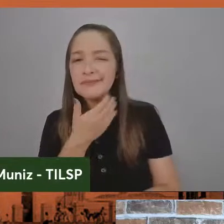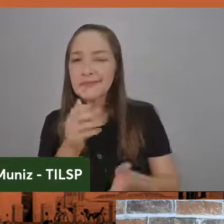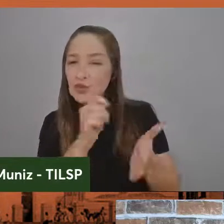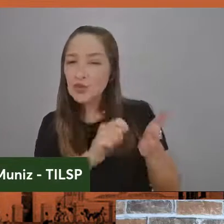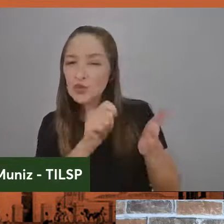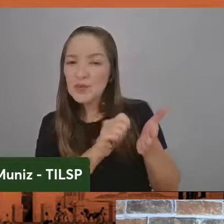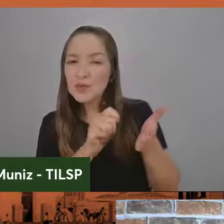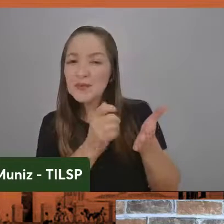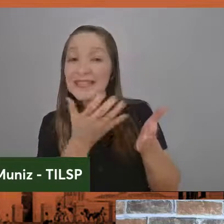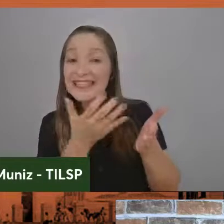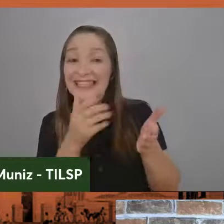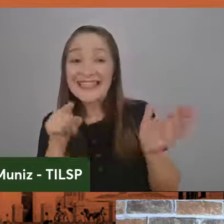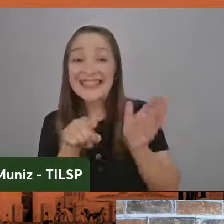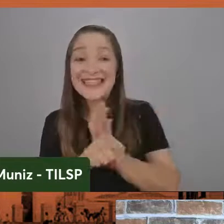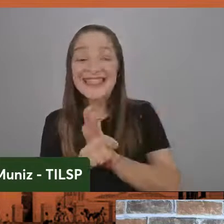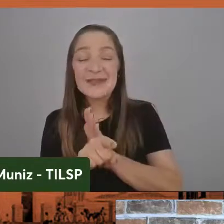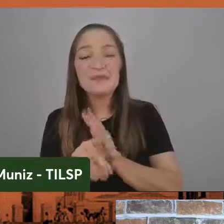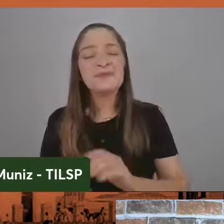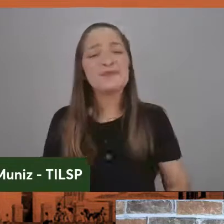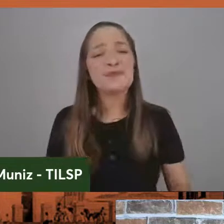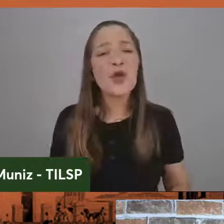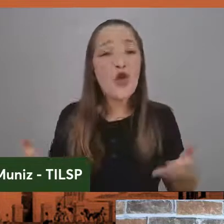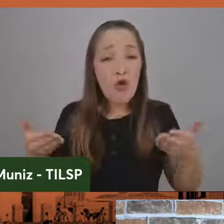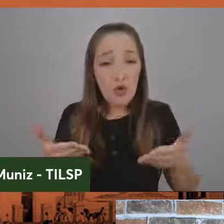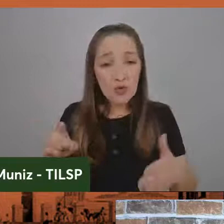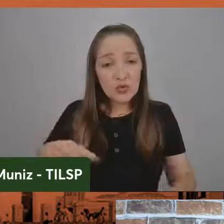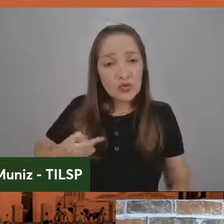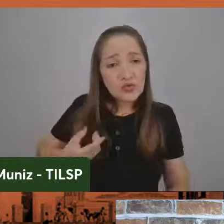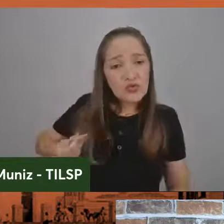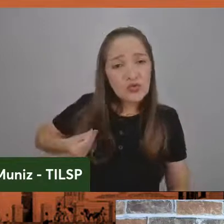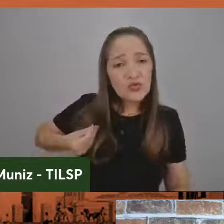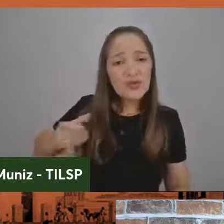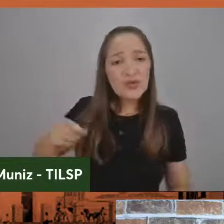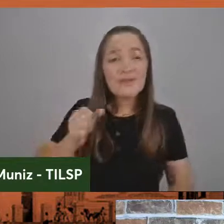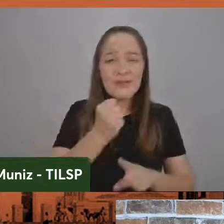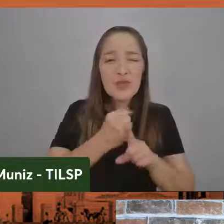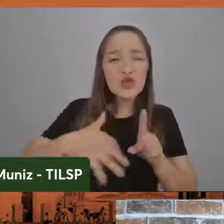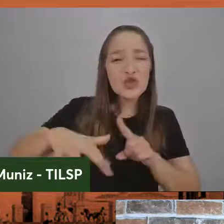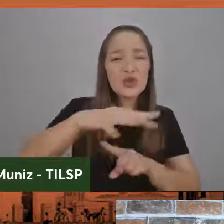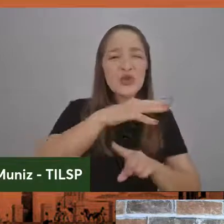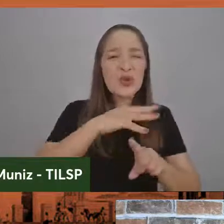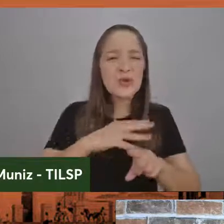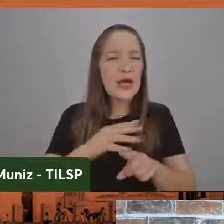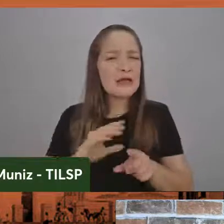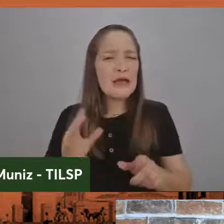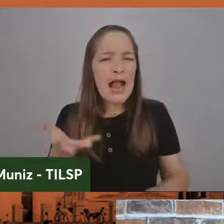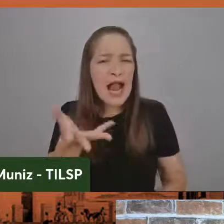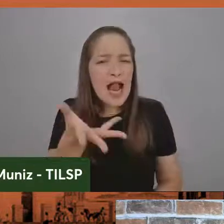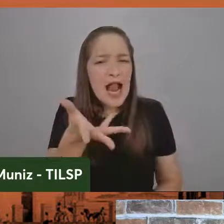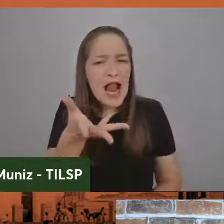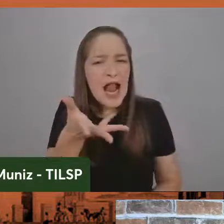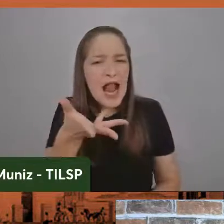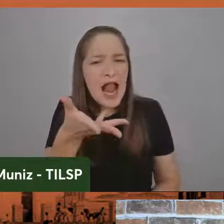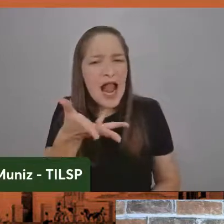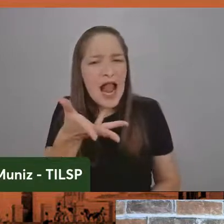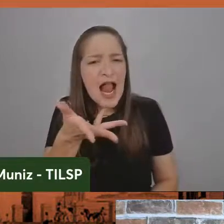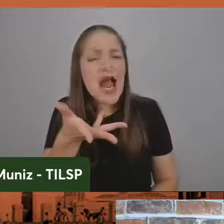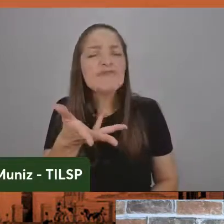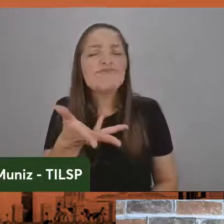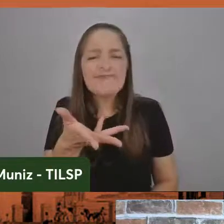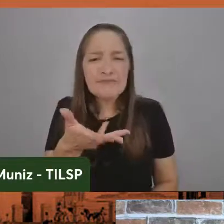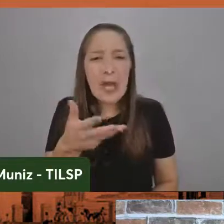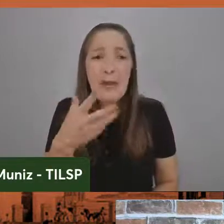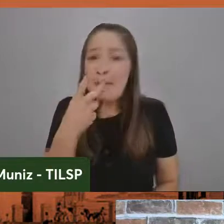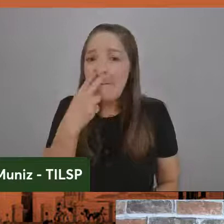É, a gente vive hoje, né, Milton, uma sociedade muito, muito dinâmica, muito rápida, muito veloz. Me parece que é tudo